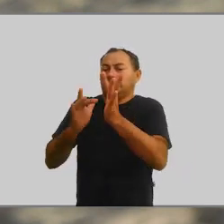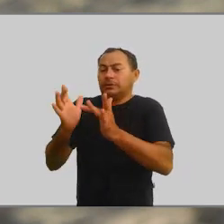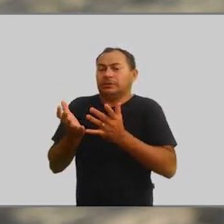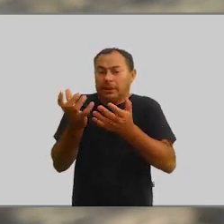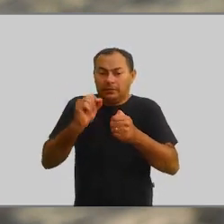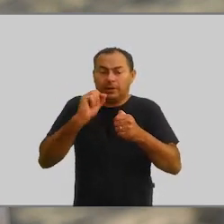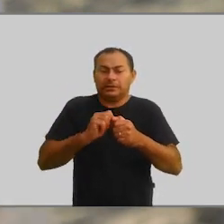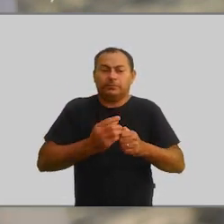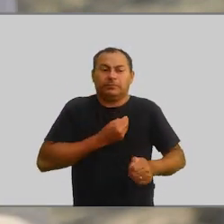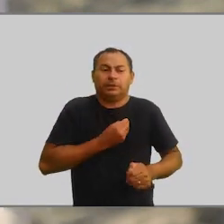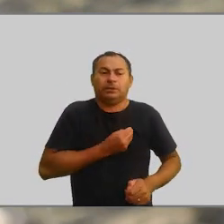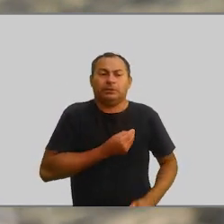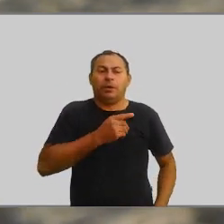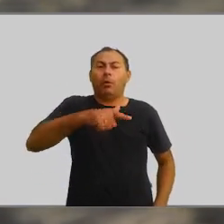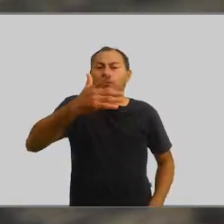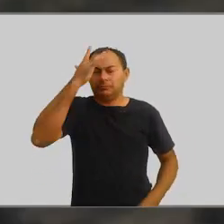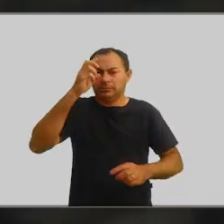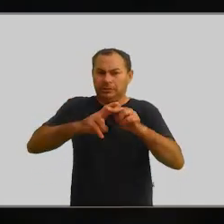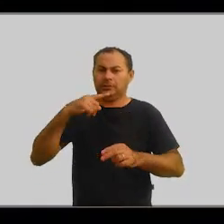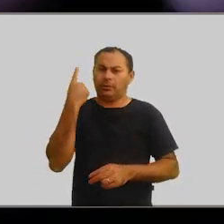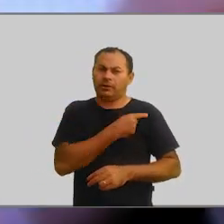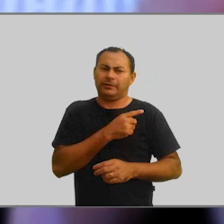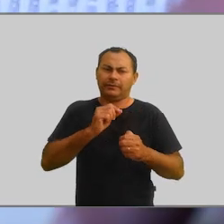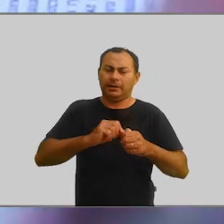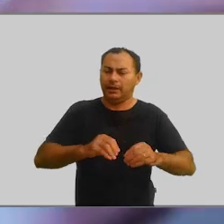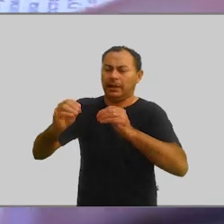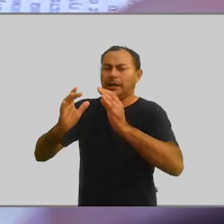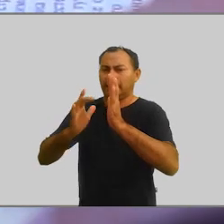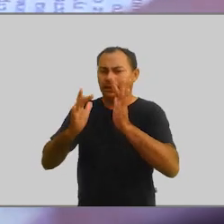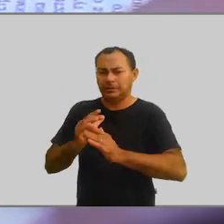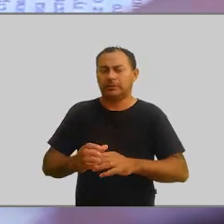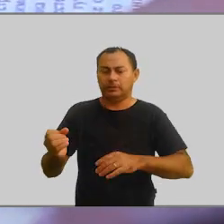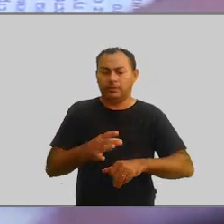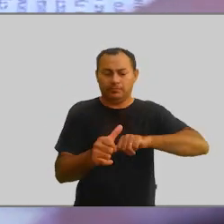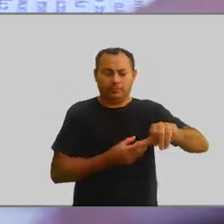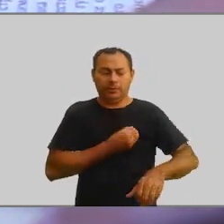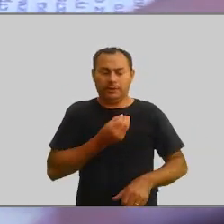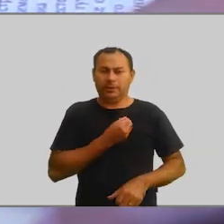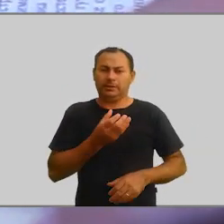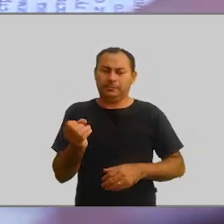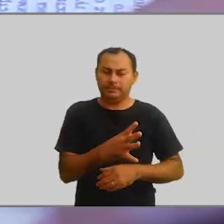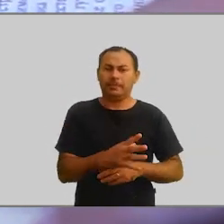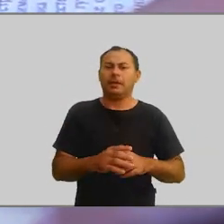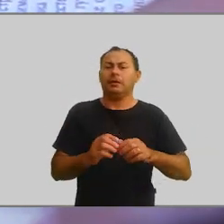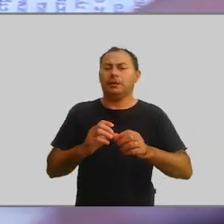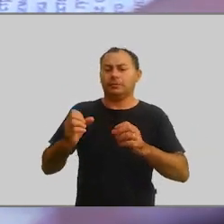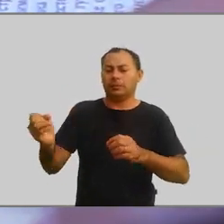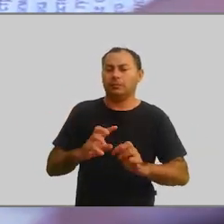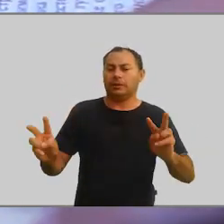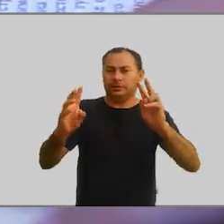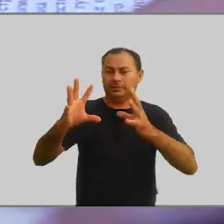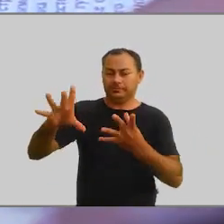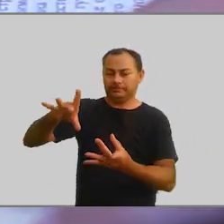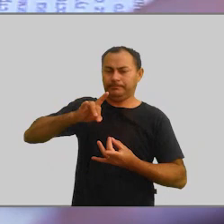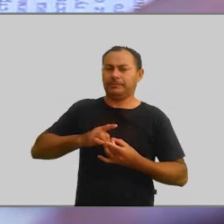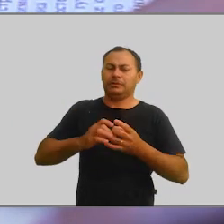quer fazer na vida de outros através de nós, seja levar alguém a Cristo, ao novo nascimento, ensinar valores espirituais, aconselhar